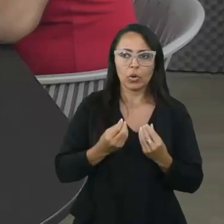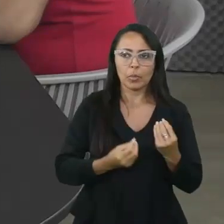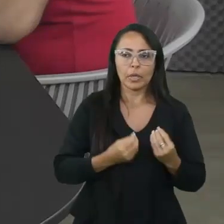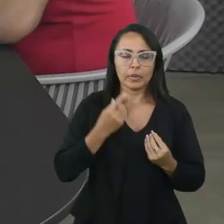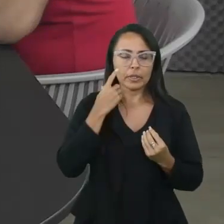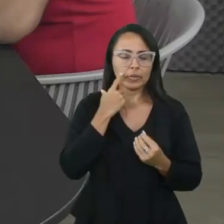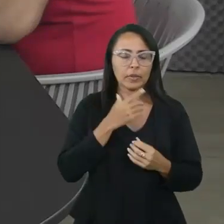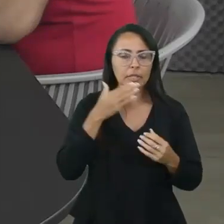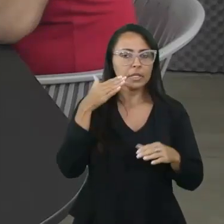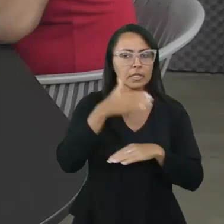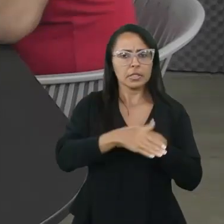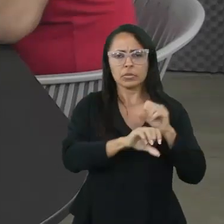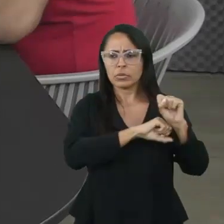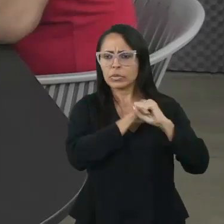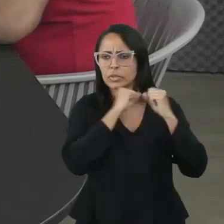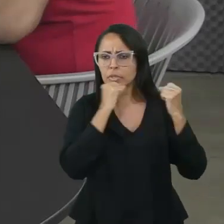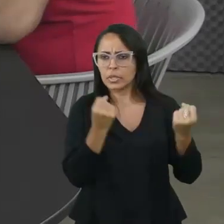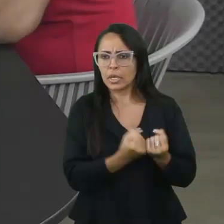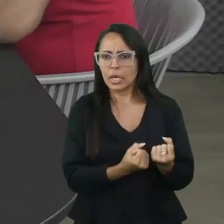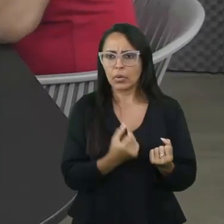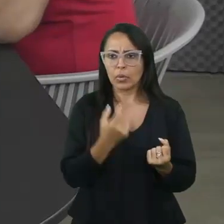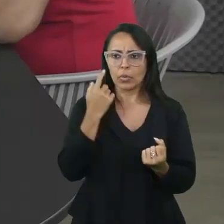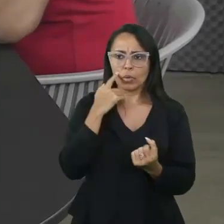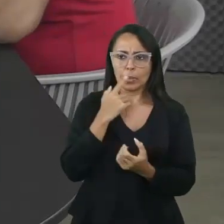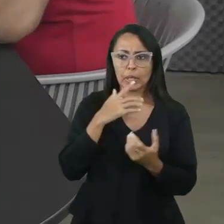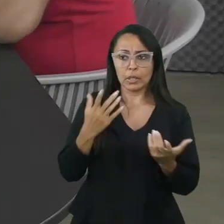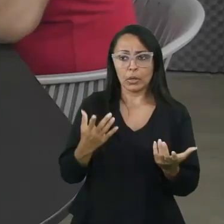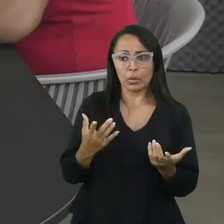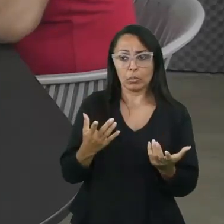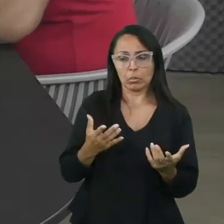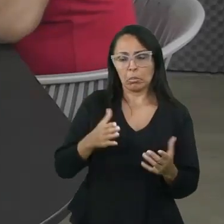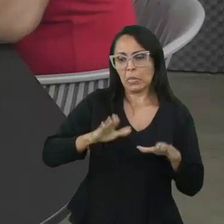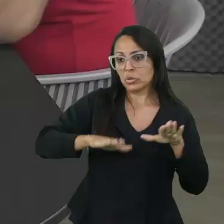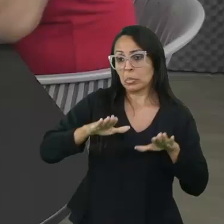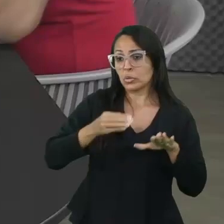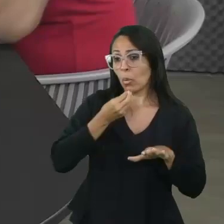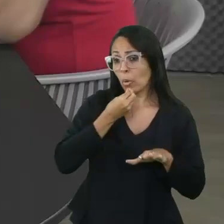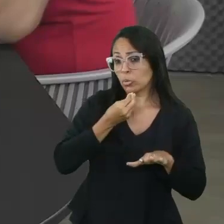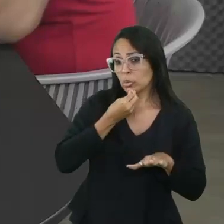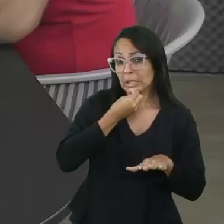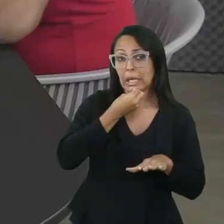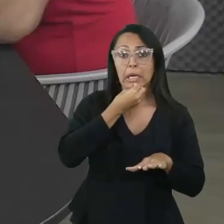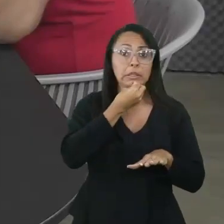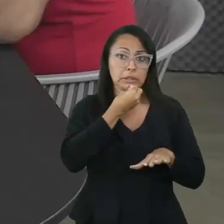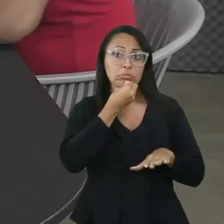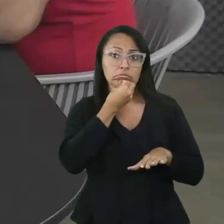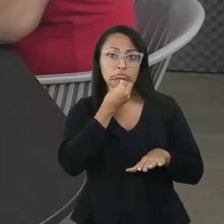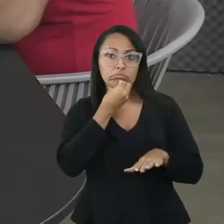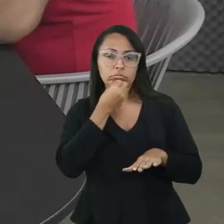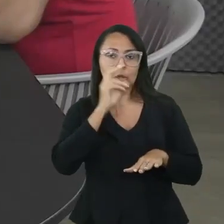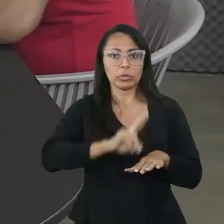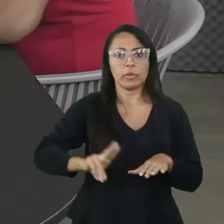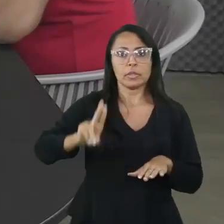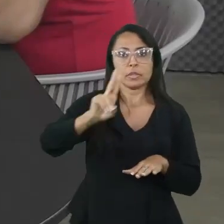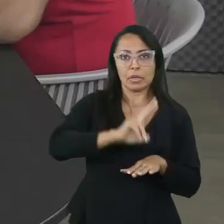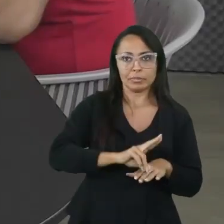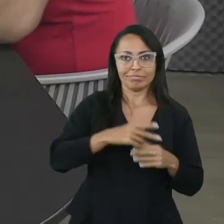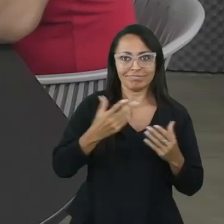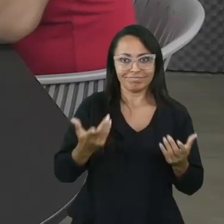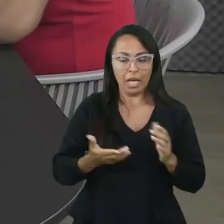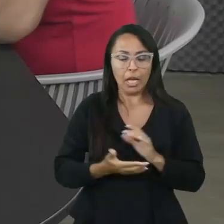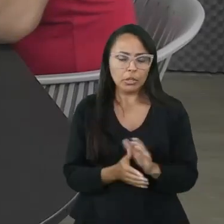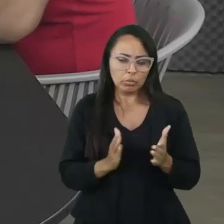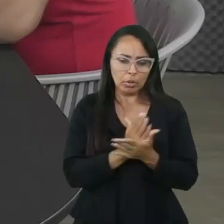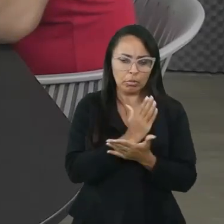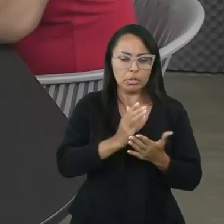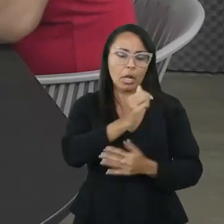ascensão social, então, pelo menos de uma porta, né, de um caminho, uma ponte, melhor dizendo, para uma universidade. Então, muitos